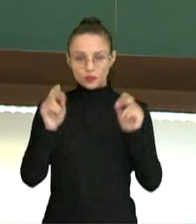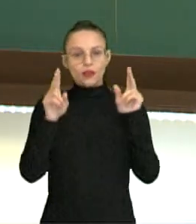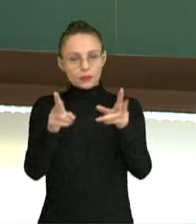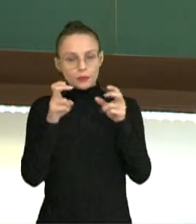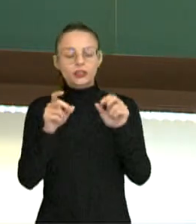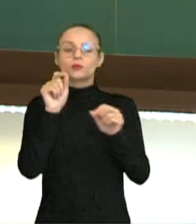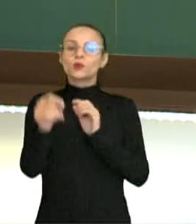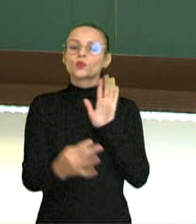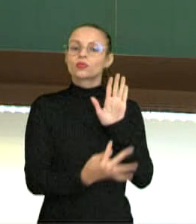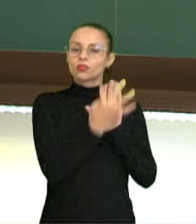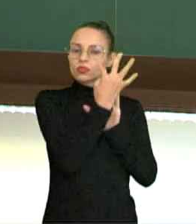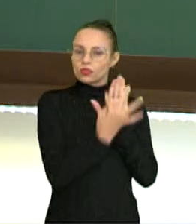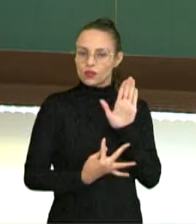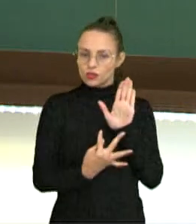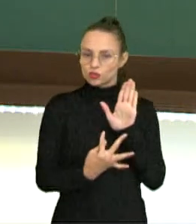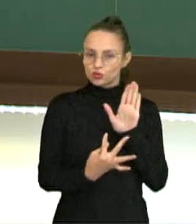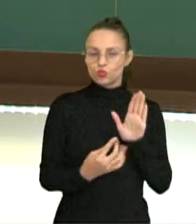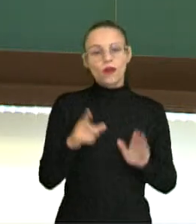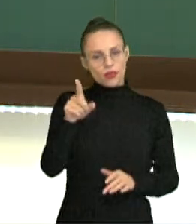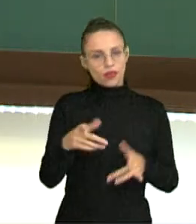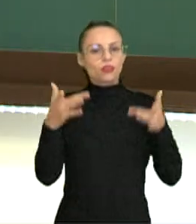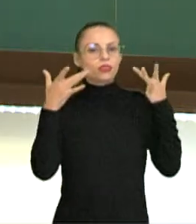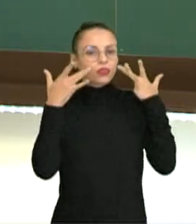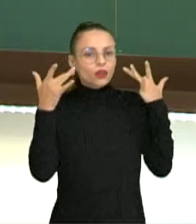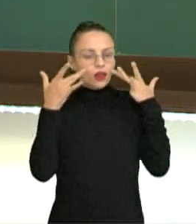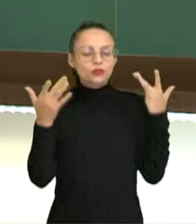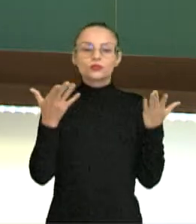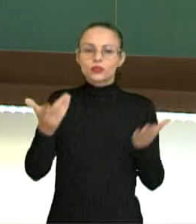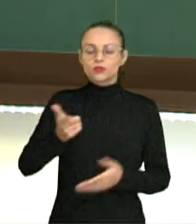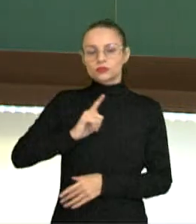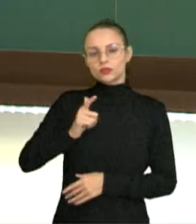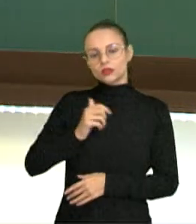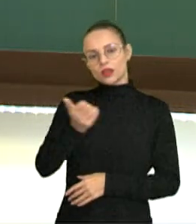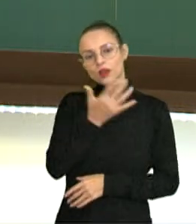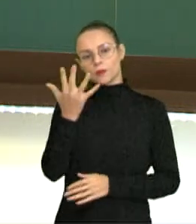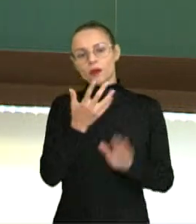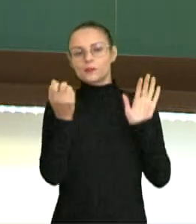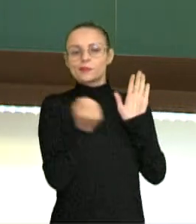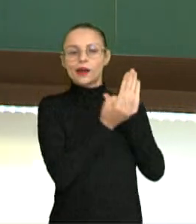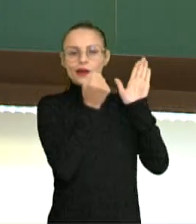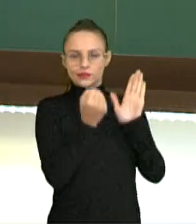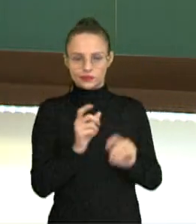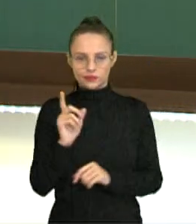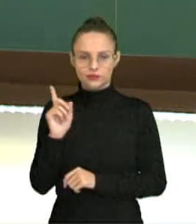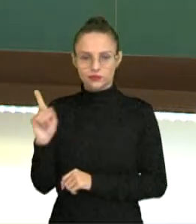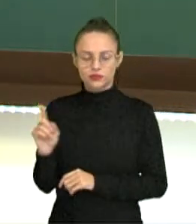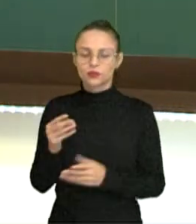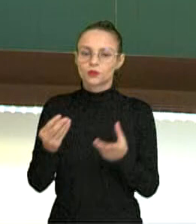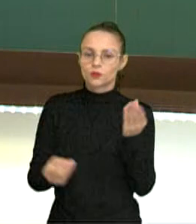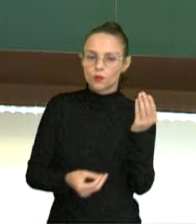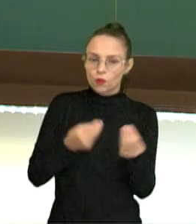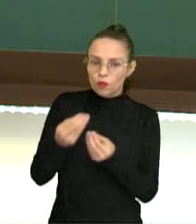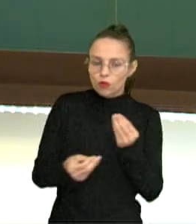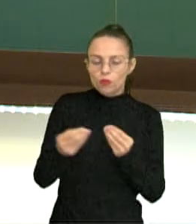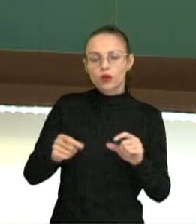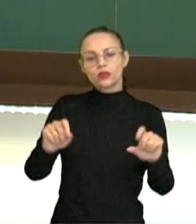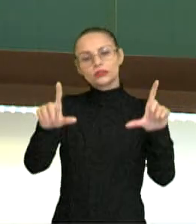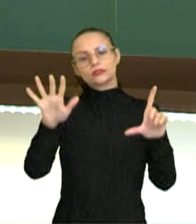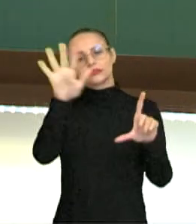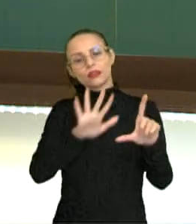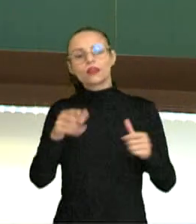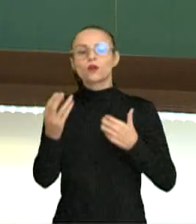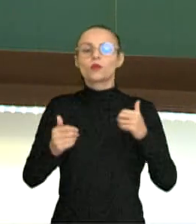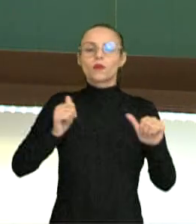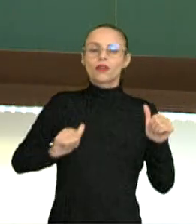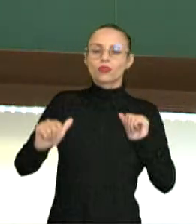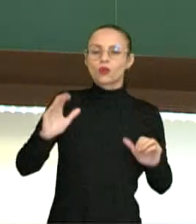Percebeu que o texto é teatral? Então, ele tem algumas marcas, aqui de como os deveriam